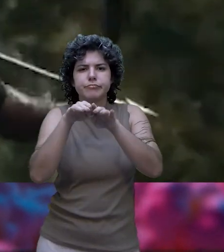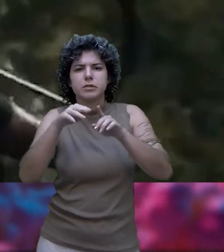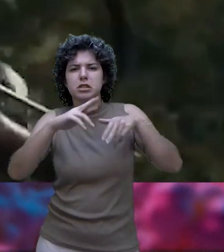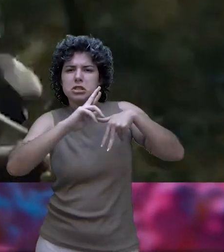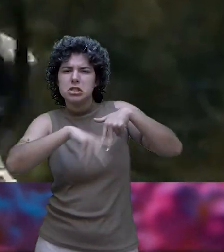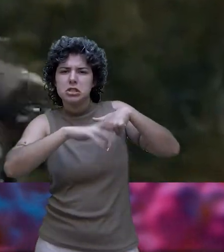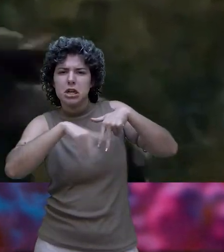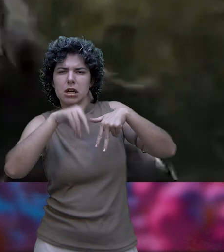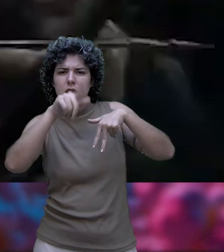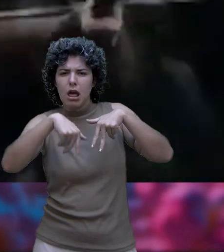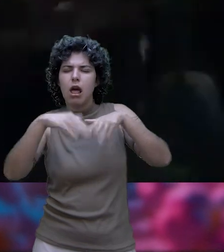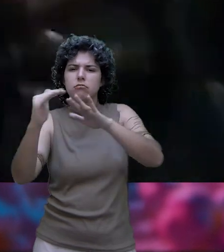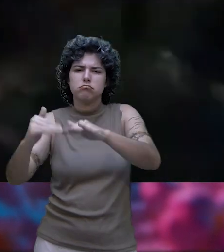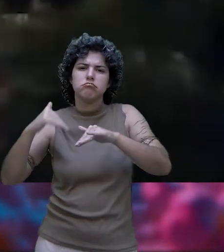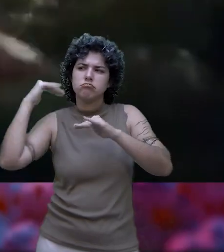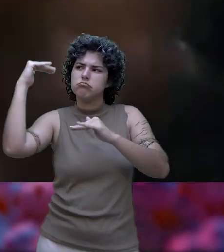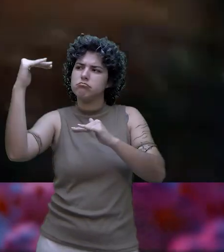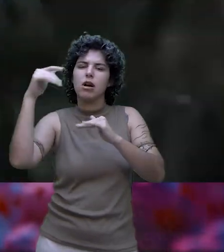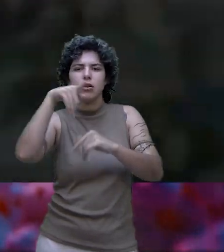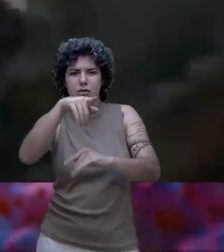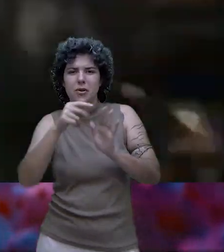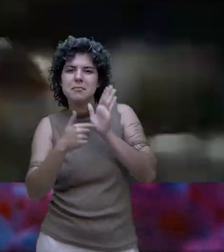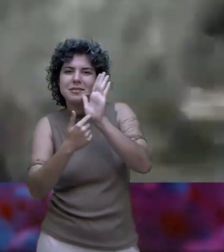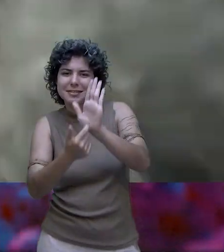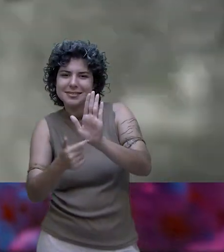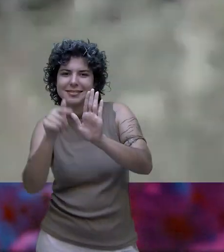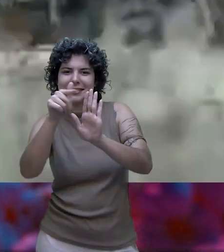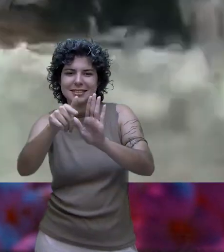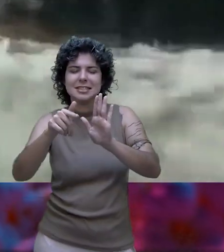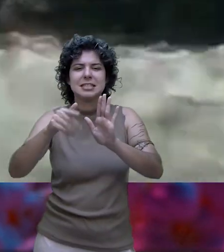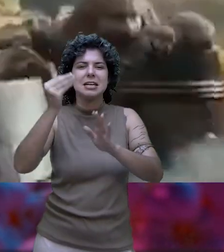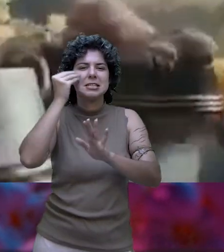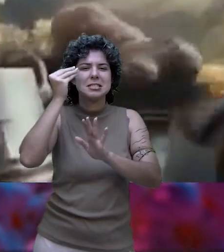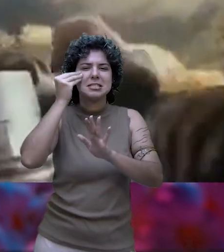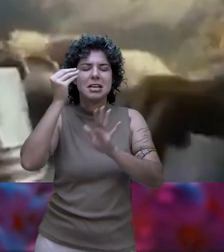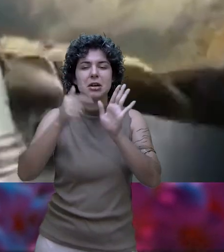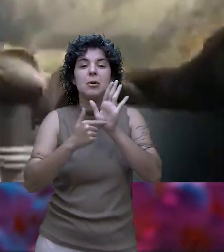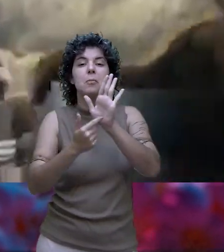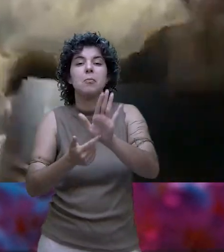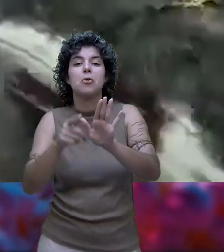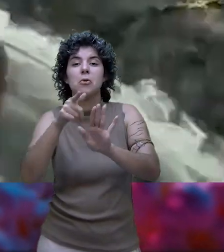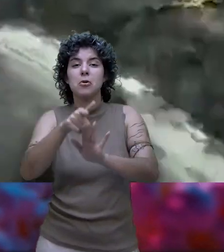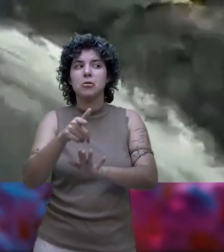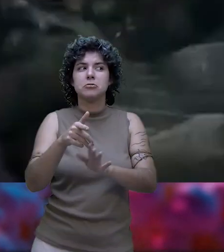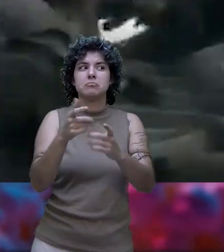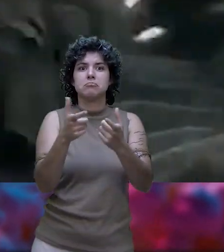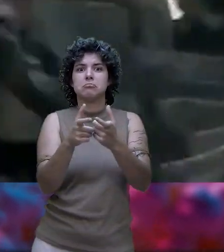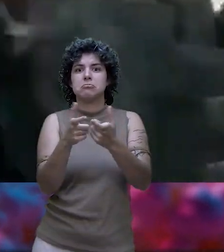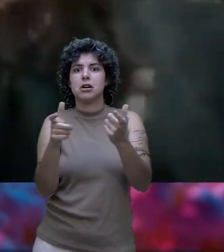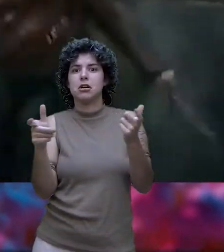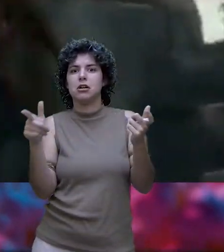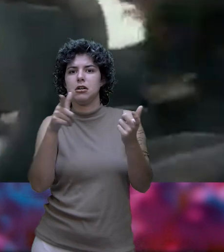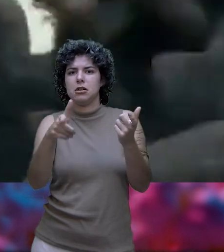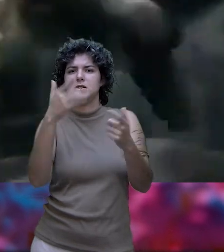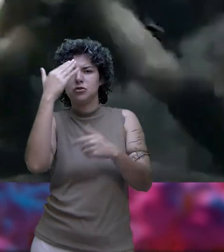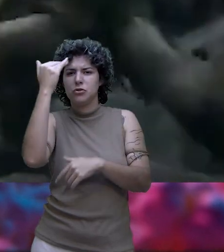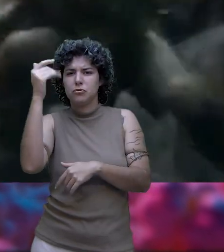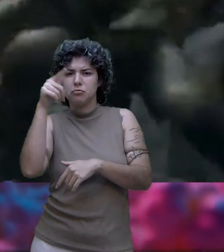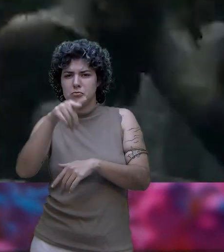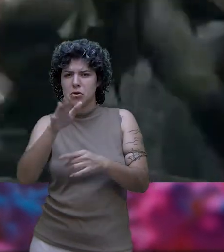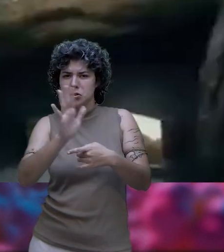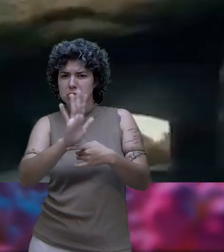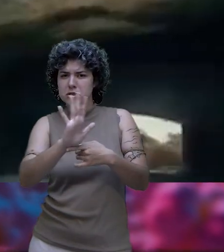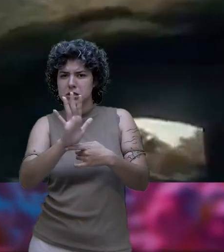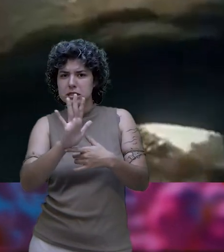hype, vamos te apresentar pequenos testes que expõem que os grandes sucessos do cinema andam, e com frequência, deixando de